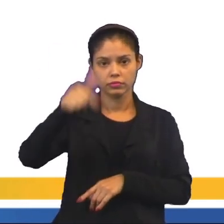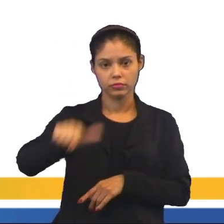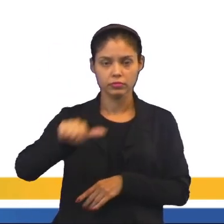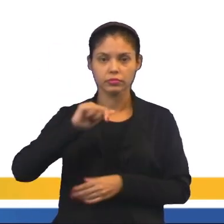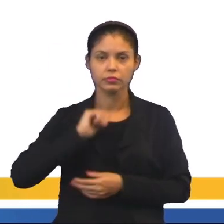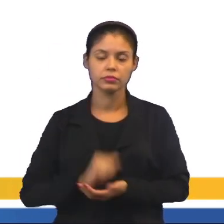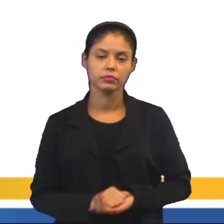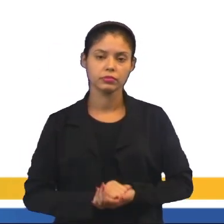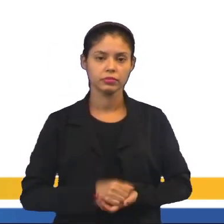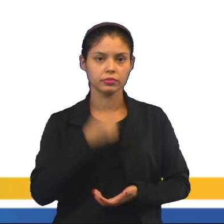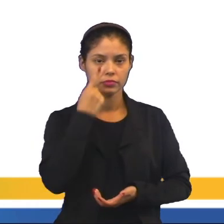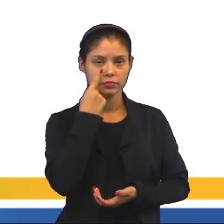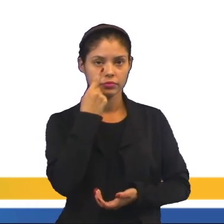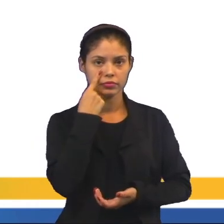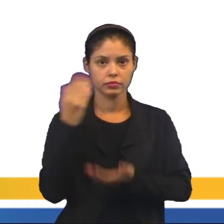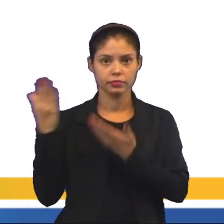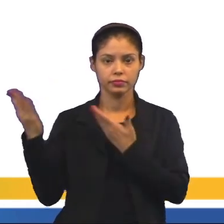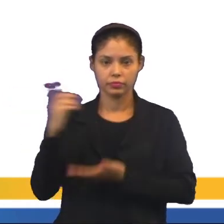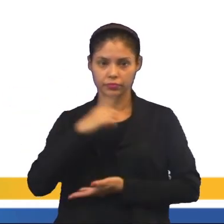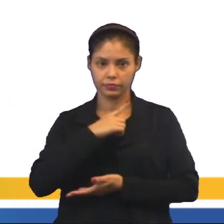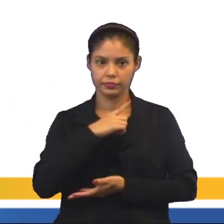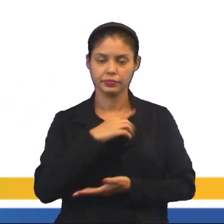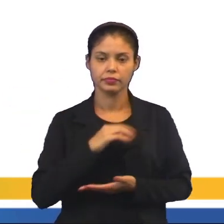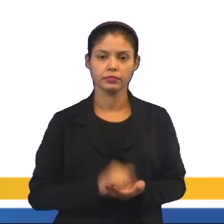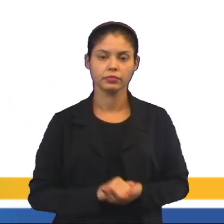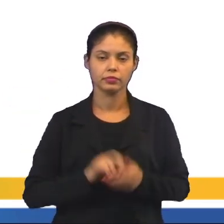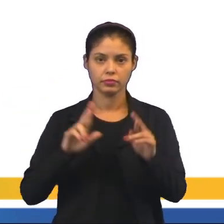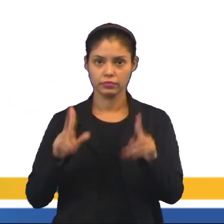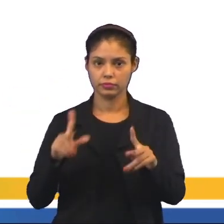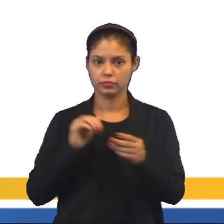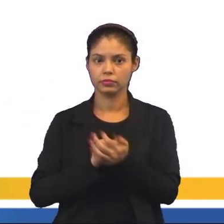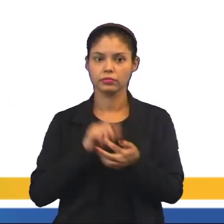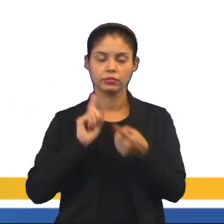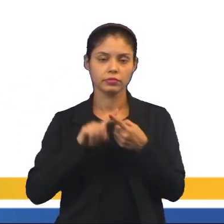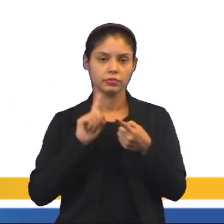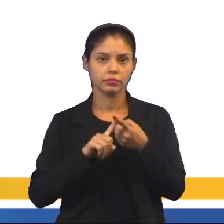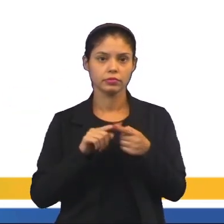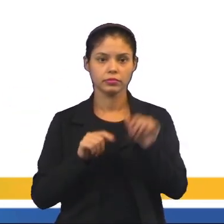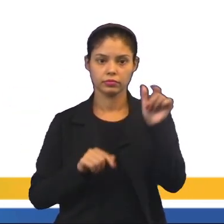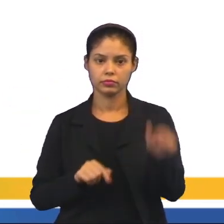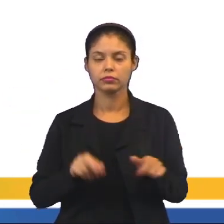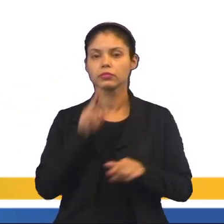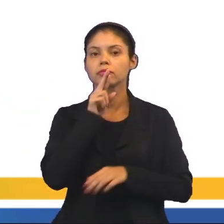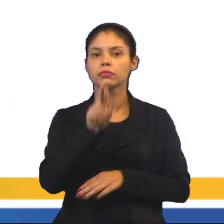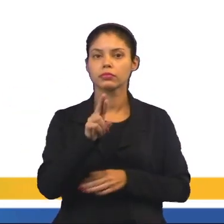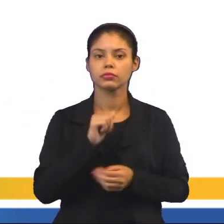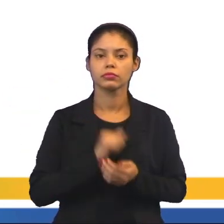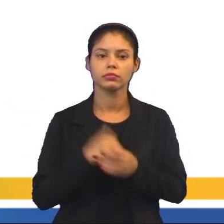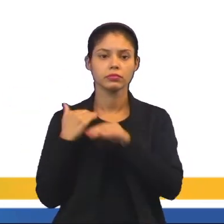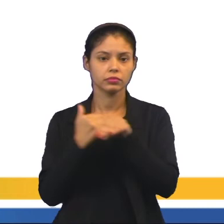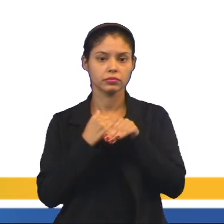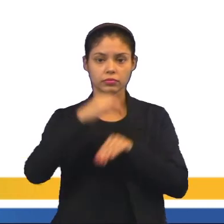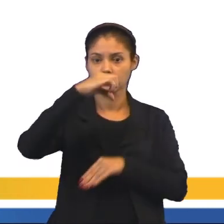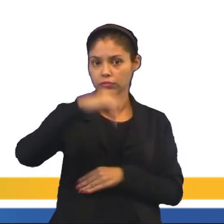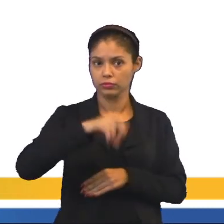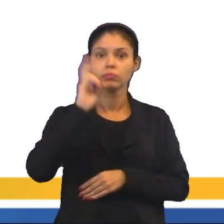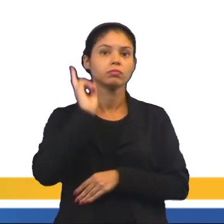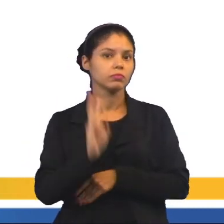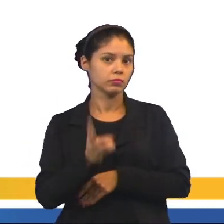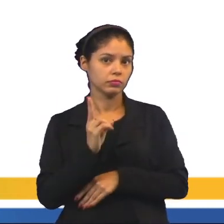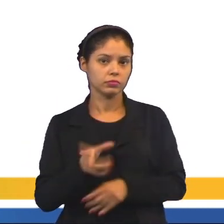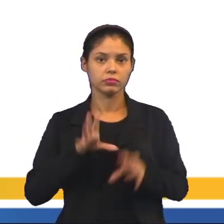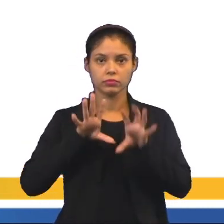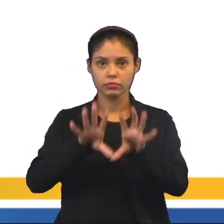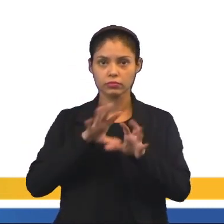repetir. Observando isso, nós vamos ter a diferença na primeira coluna e o resultado vai ser igual a 9 do